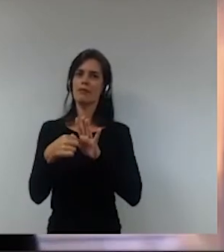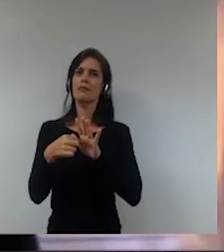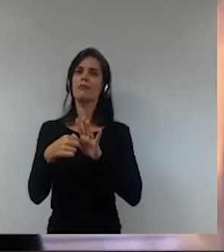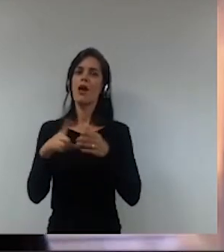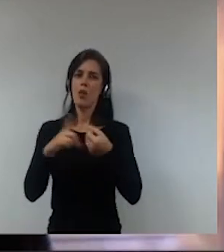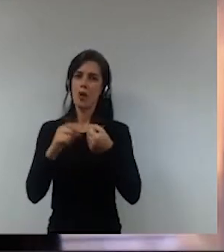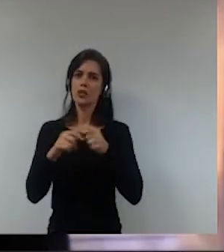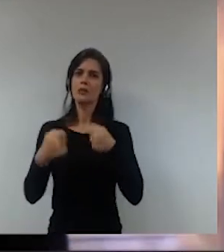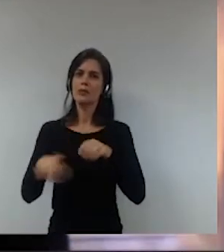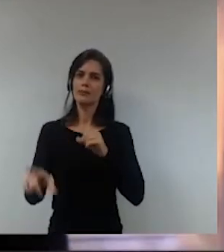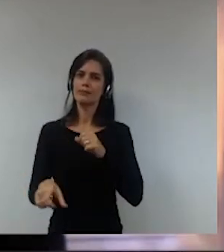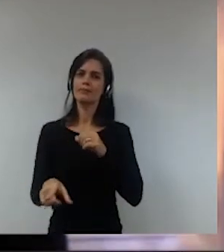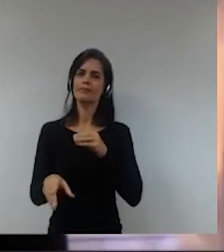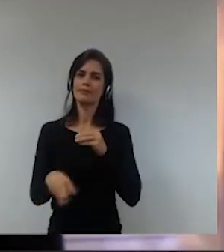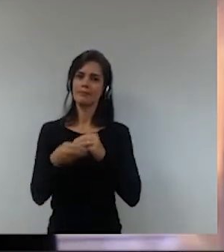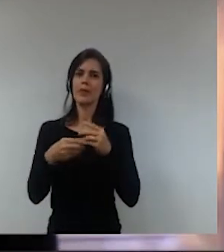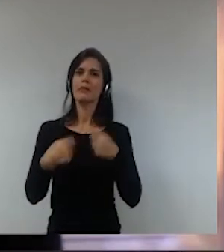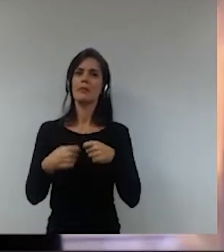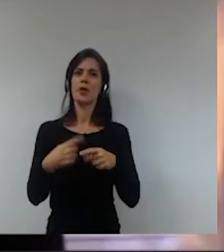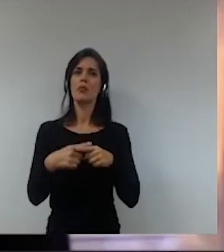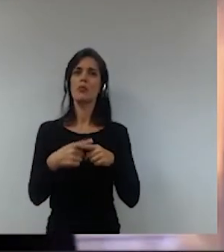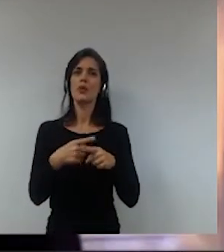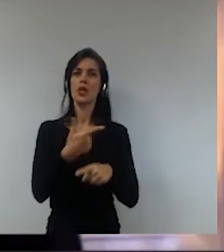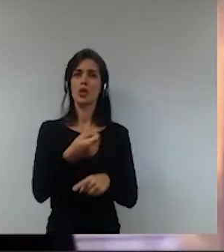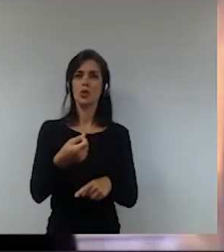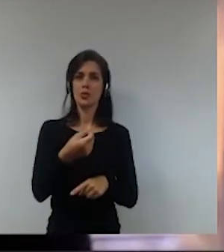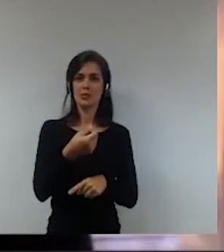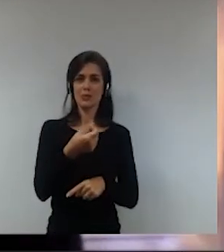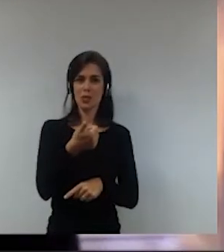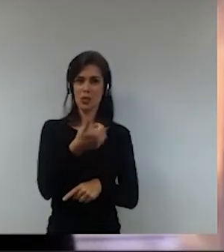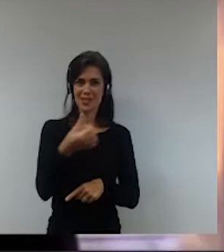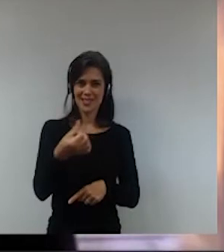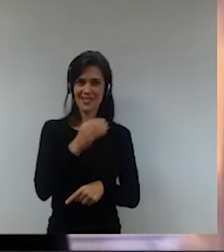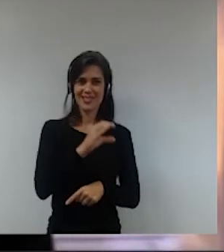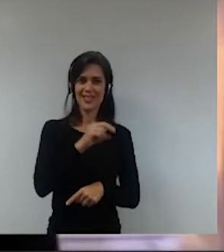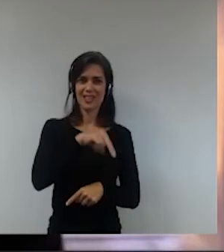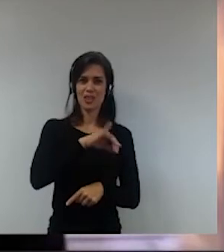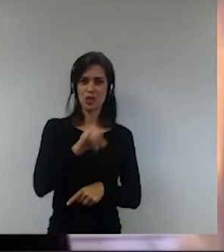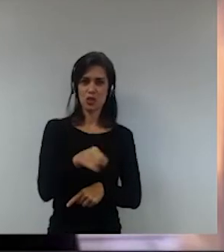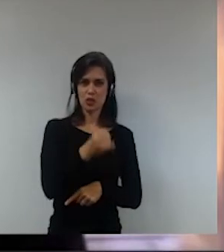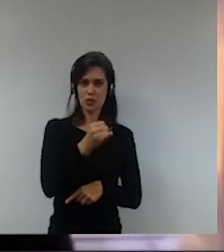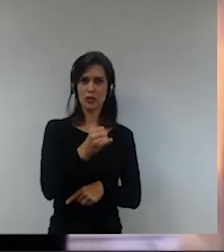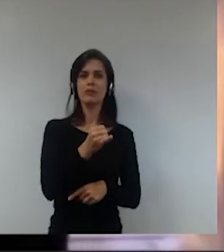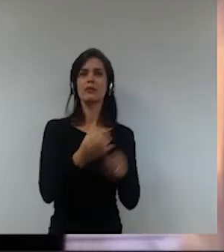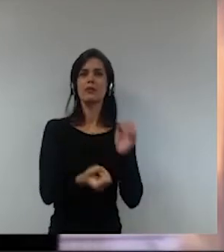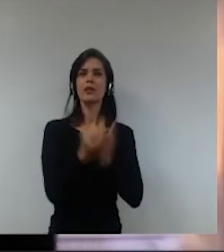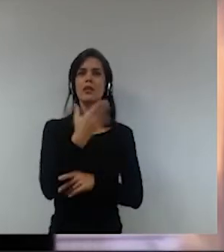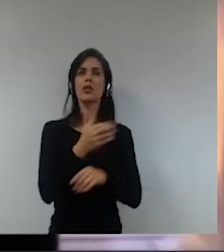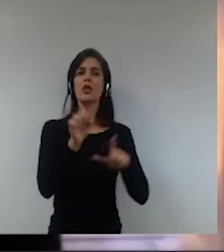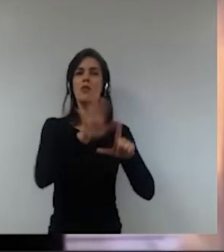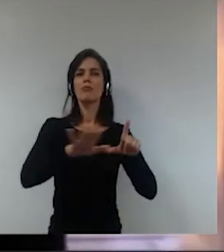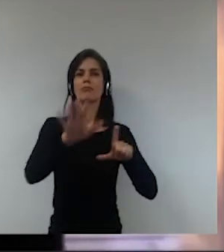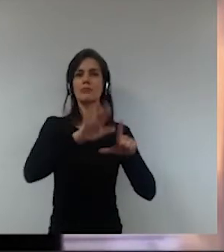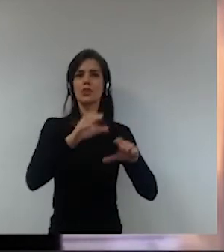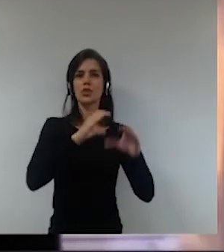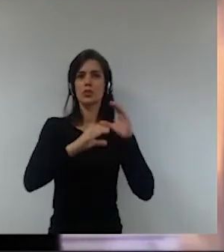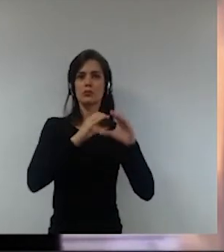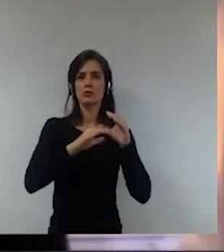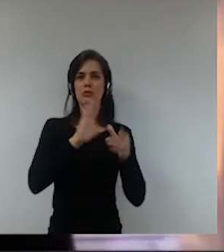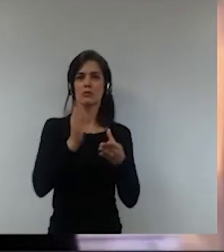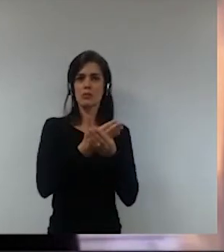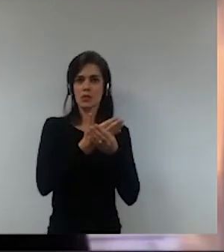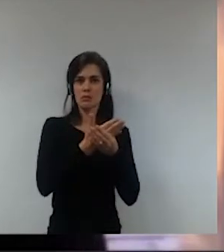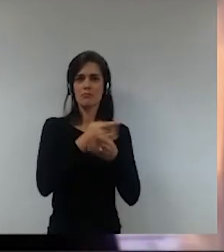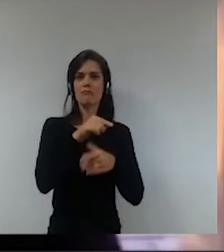regra, como bem disse a professora Rogéria, que em 2016 o CNJ ele criou a plataforma de comunicações